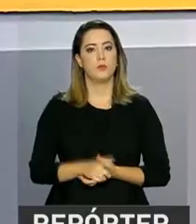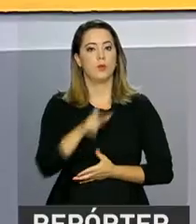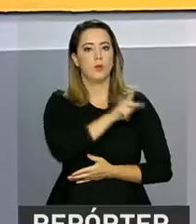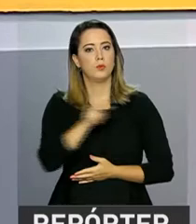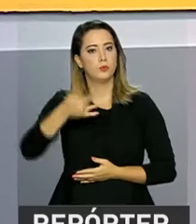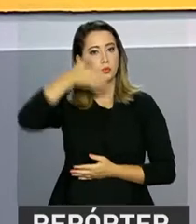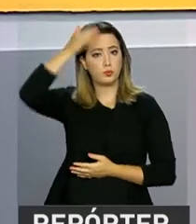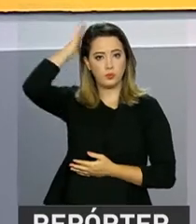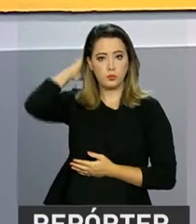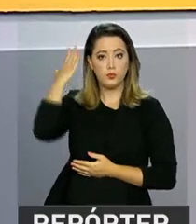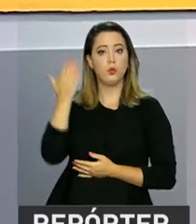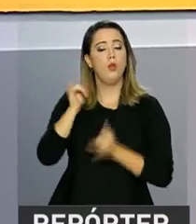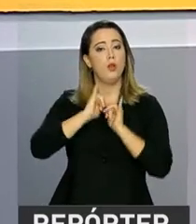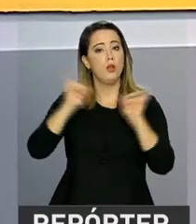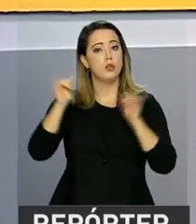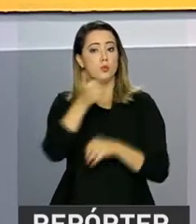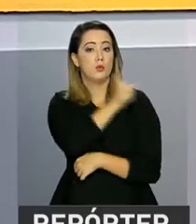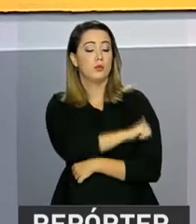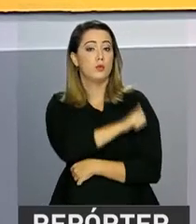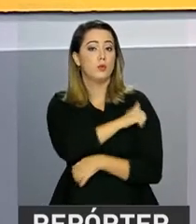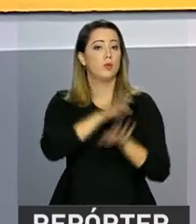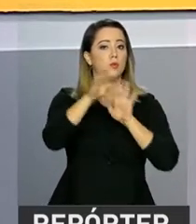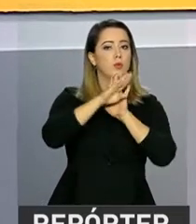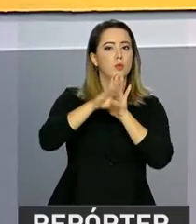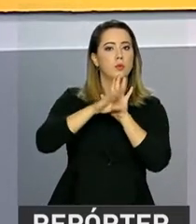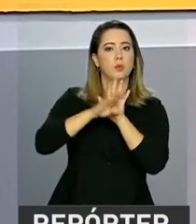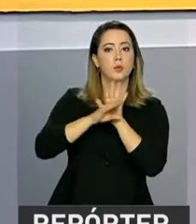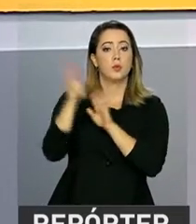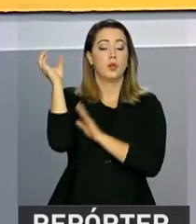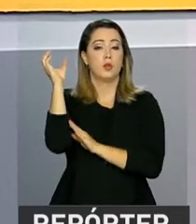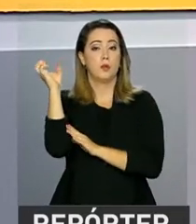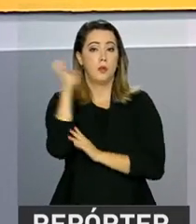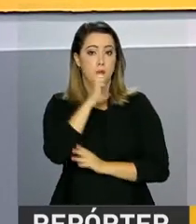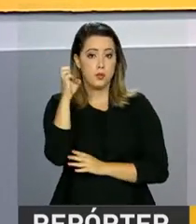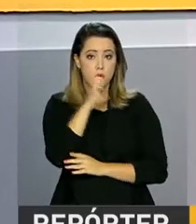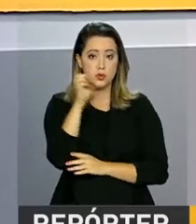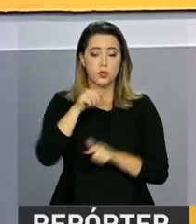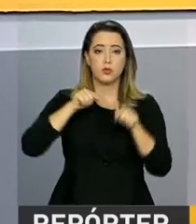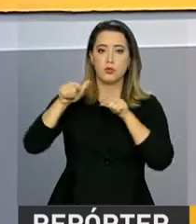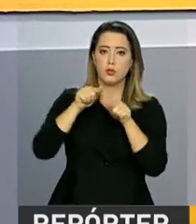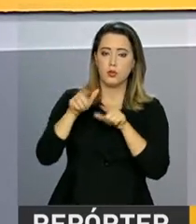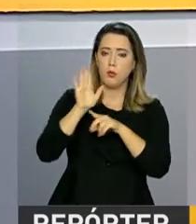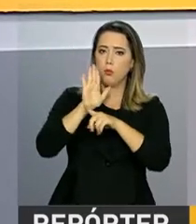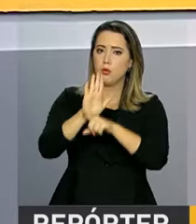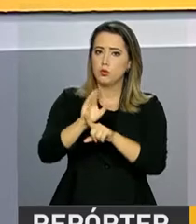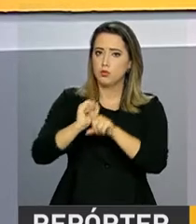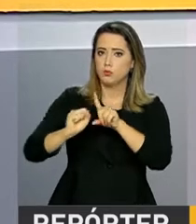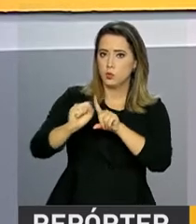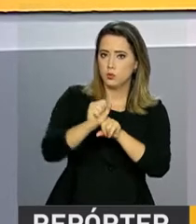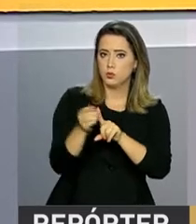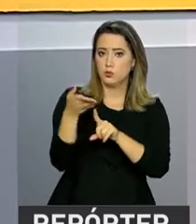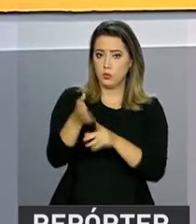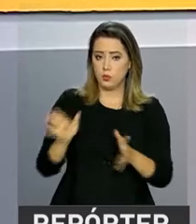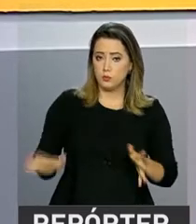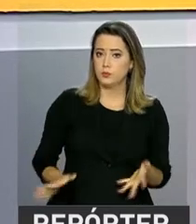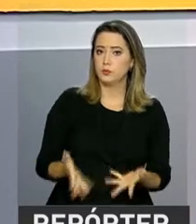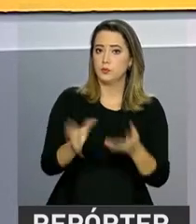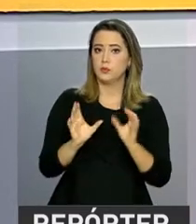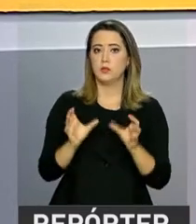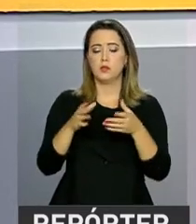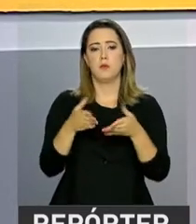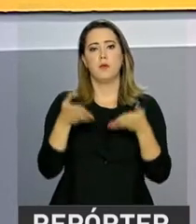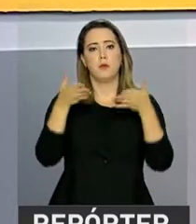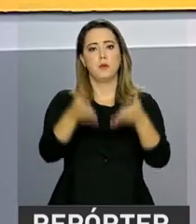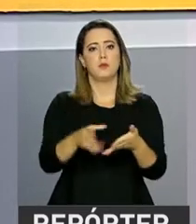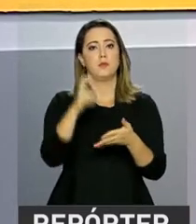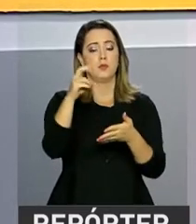O presidente Michel Temer lançou no Rio de Janeiro o Programa Emergencial de Ações Sociais. O programa vai incentivar a participação de